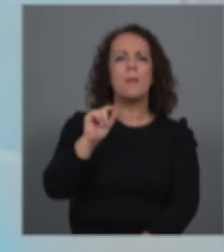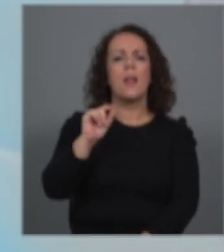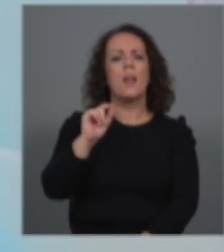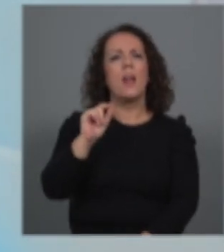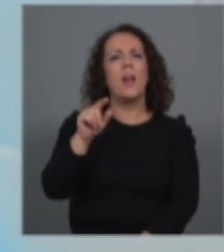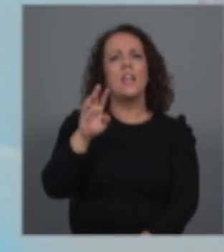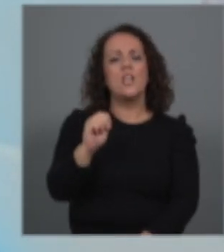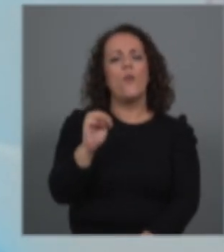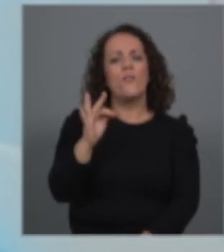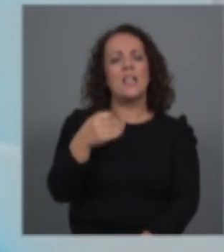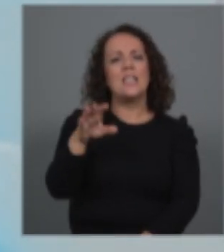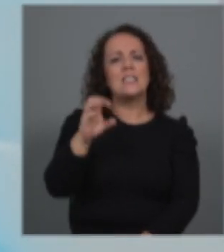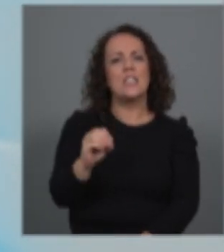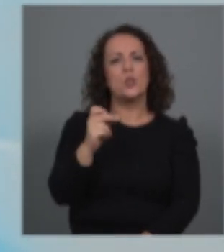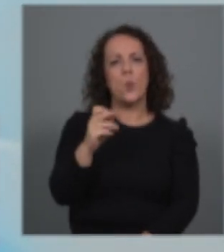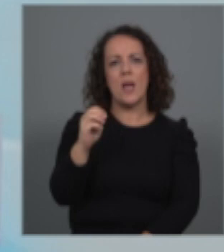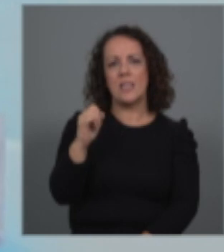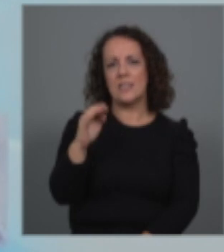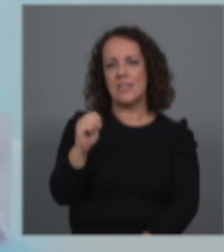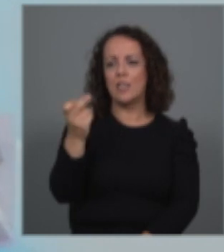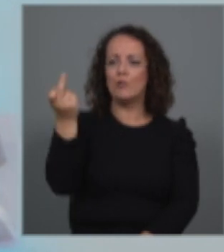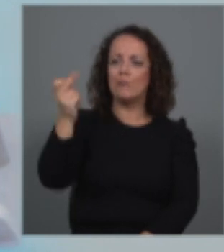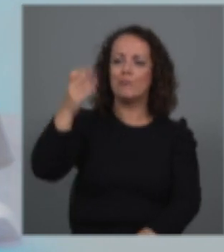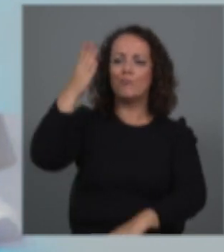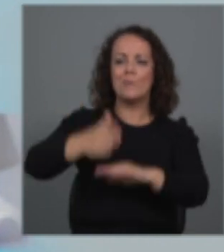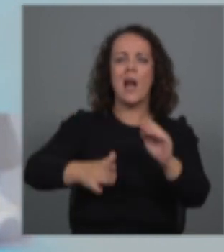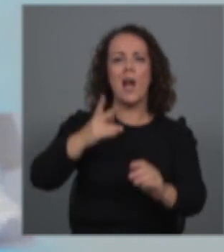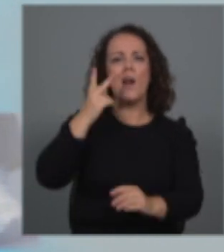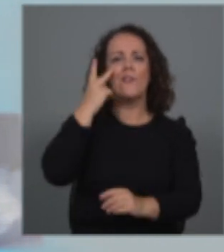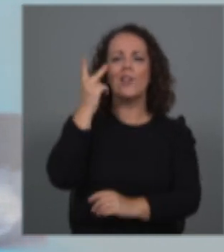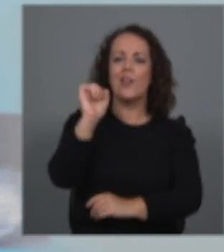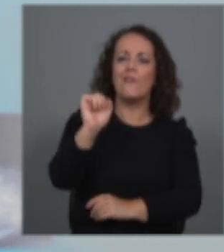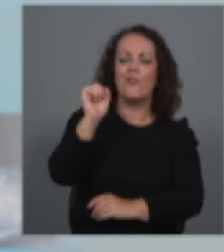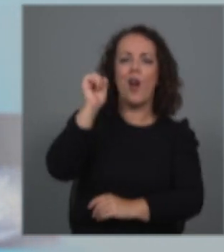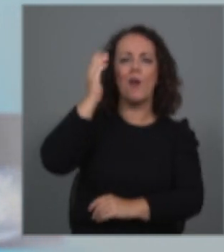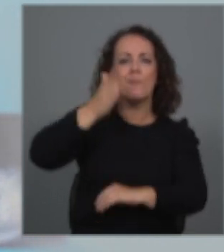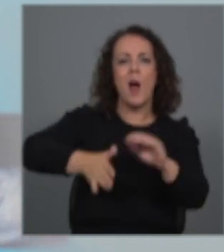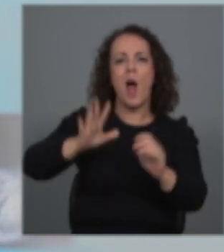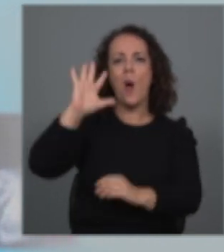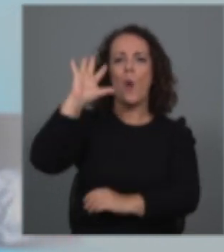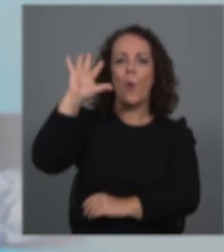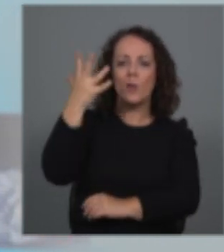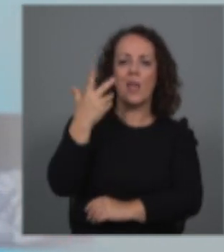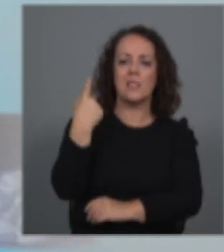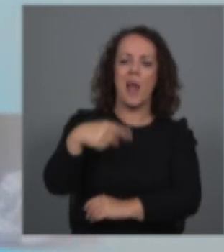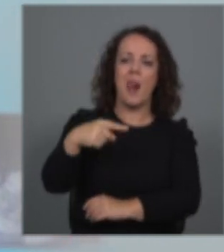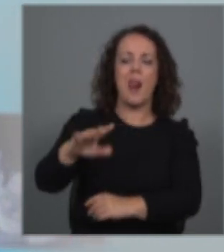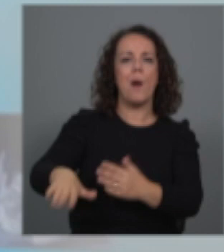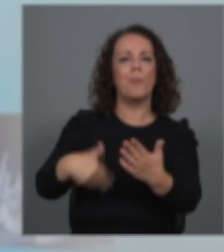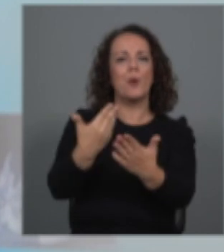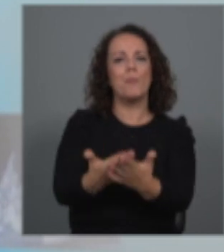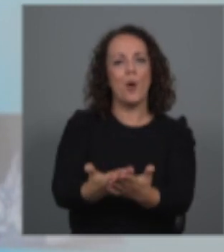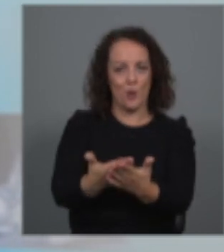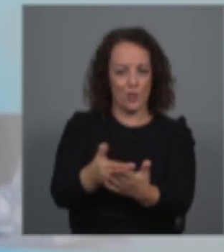de São Francisco de Assis onde podemos encontrar muitas das propostas que o Papa faz na encíclica